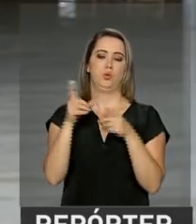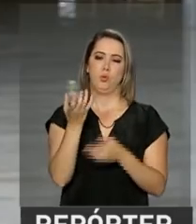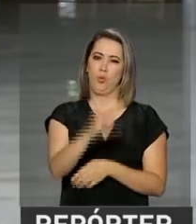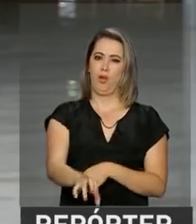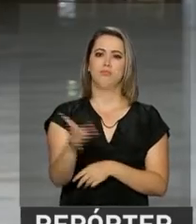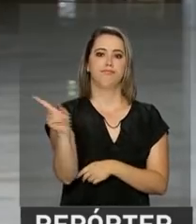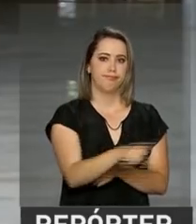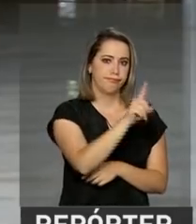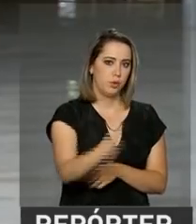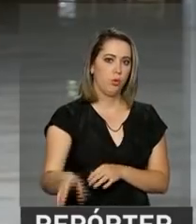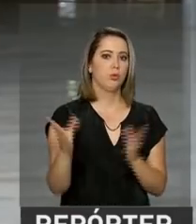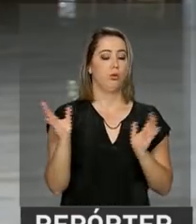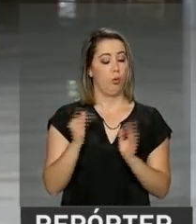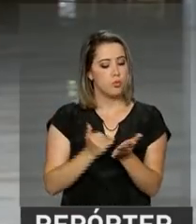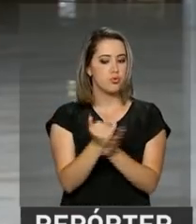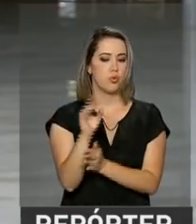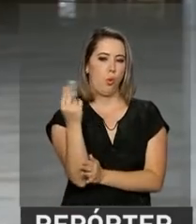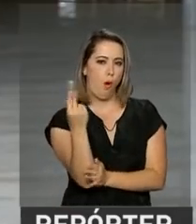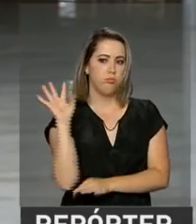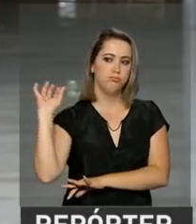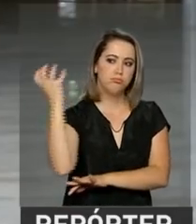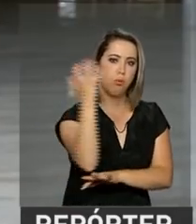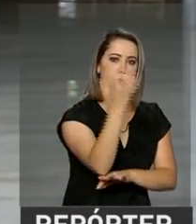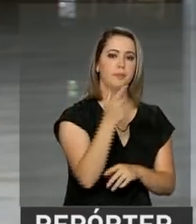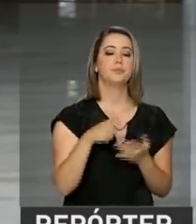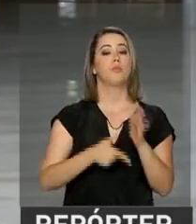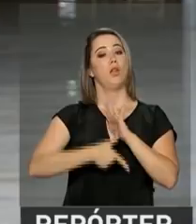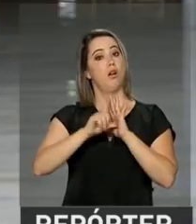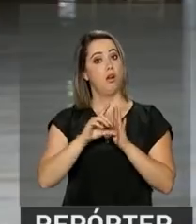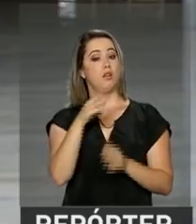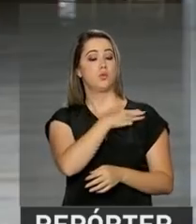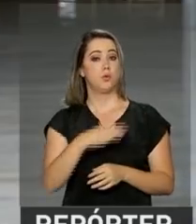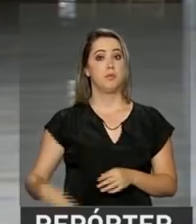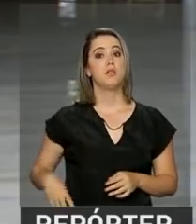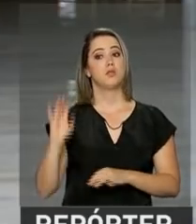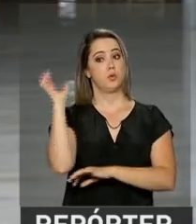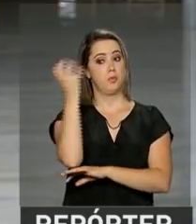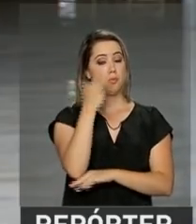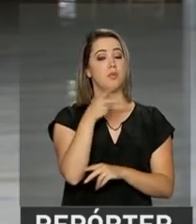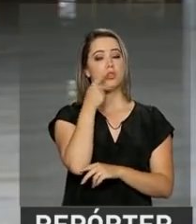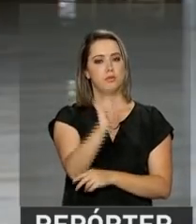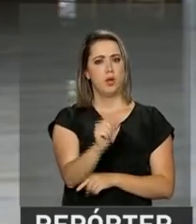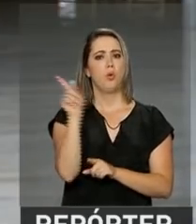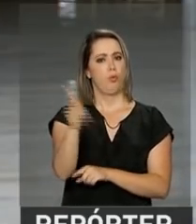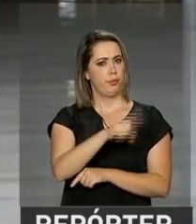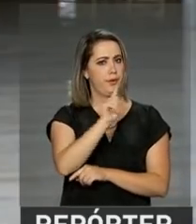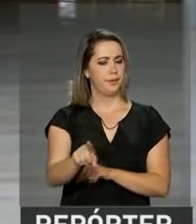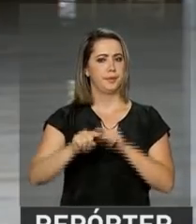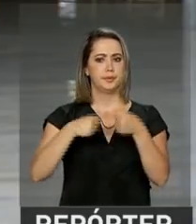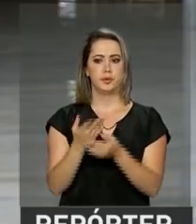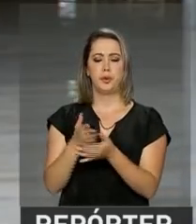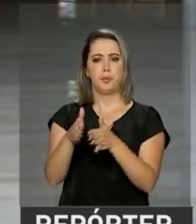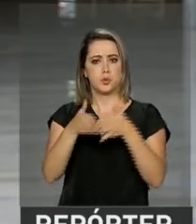o ministro do Meio Ambiente, Sarney Filho, já havia dito que o presidente vetaria a MP 756 depois